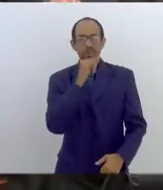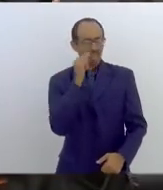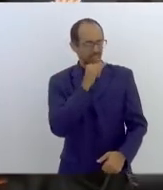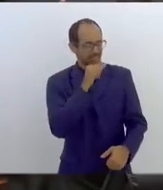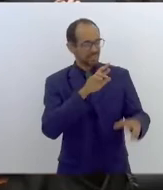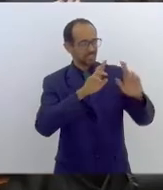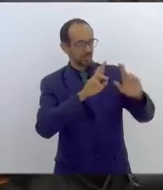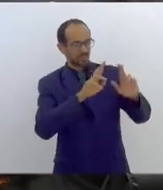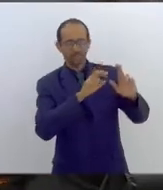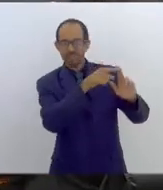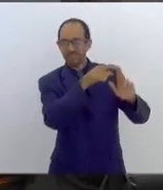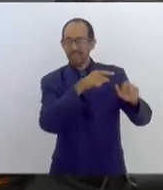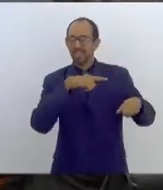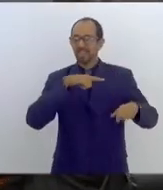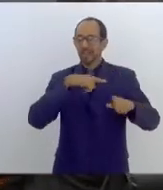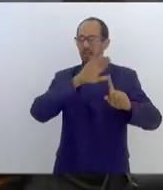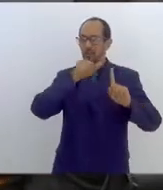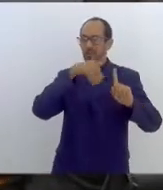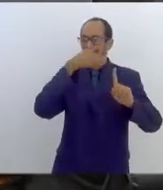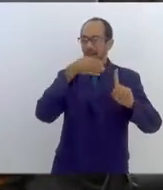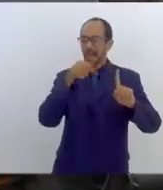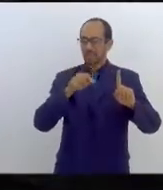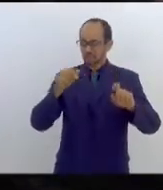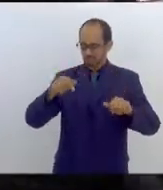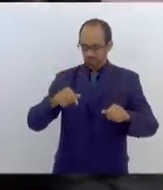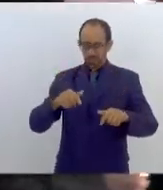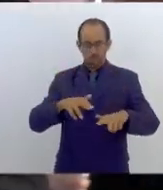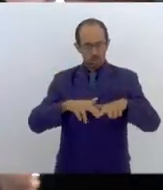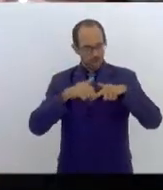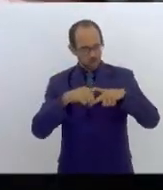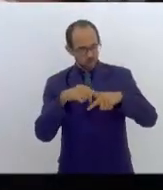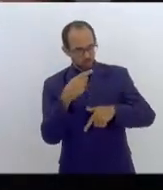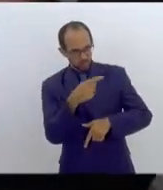aqui ó o Fluminense em homenagem